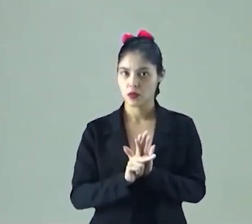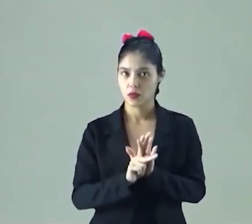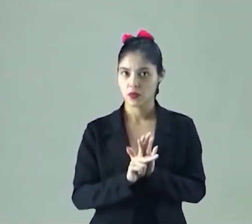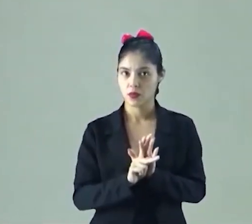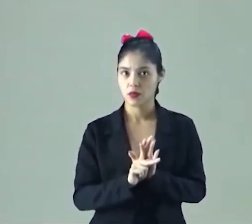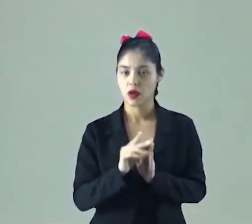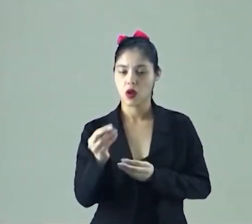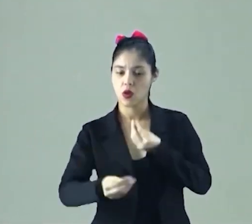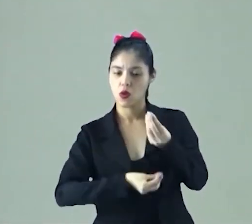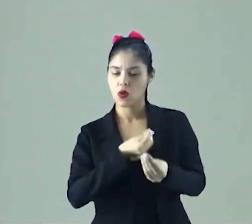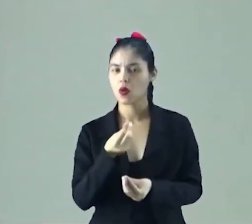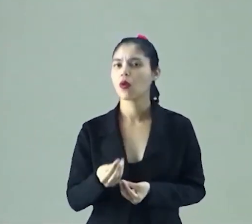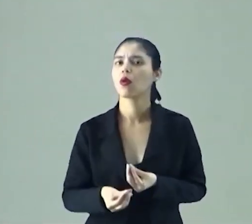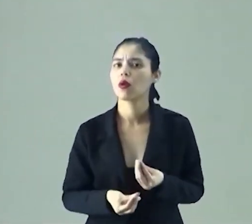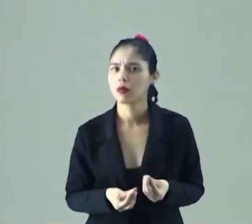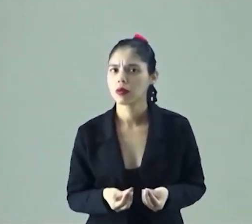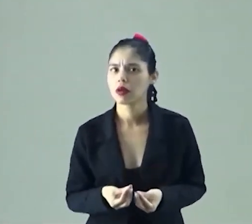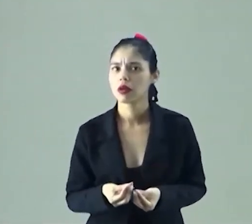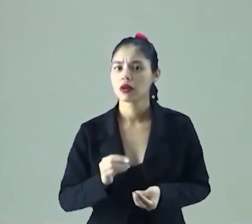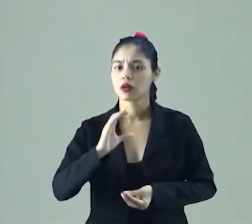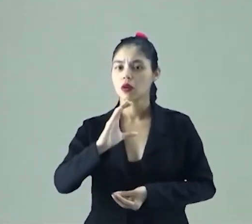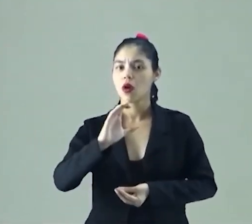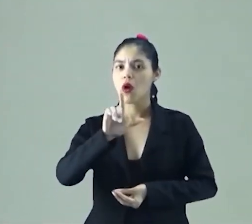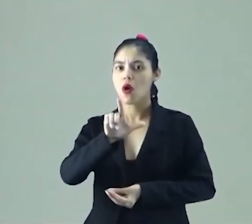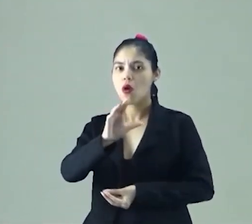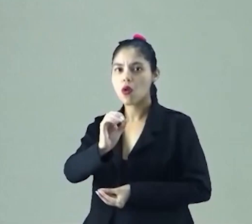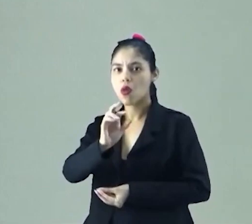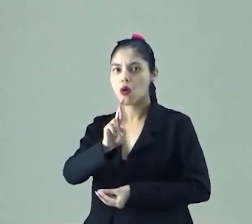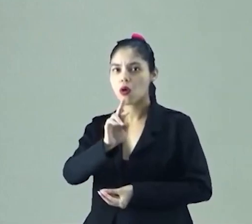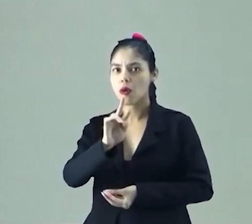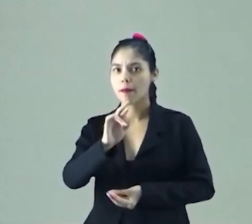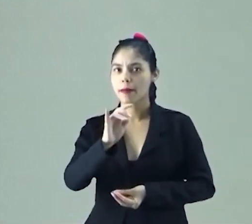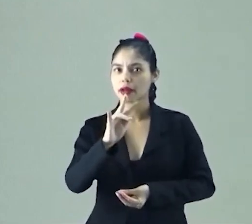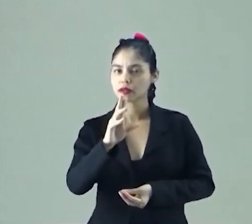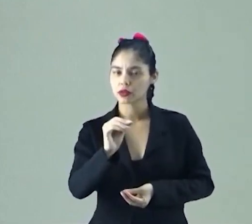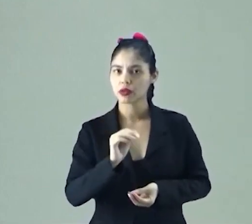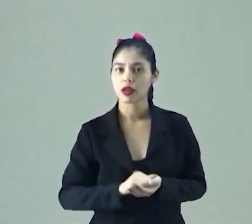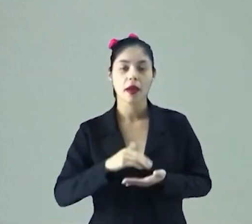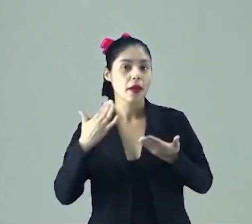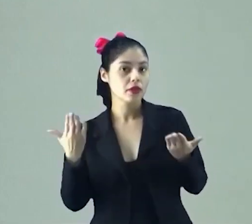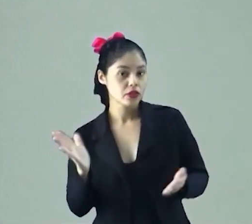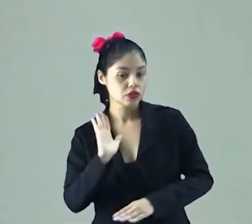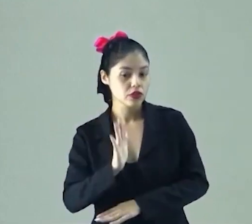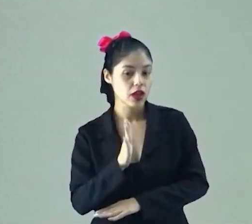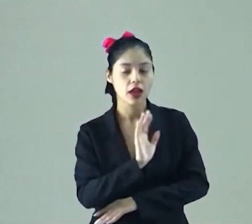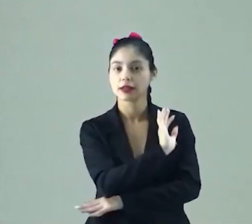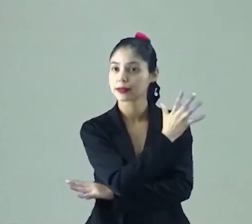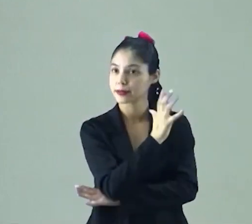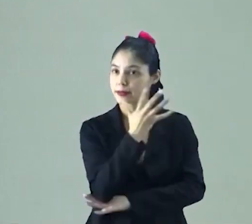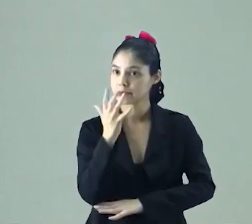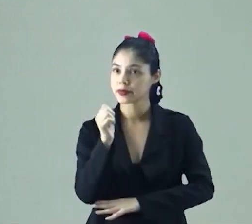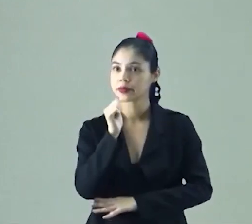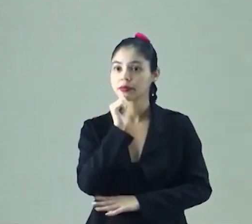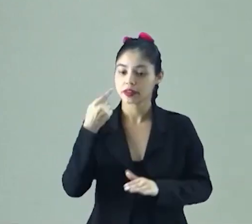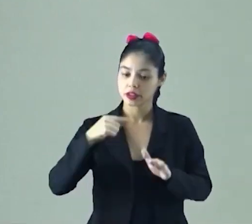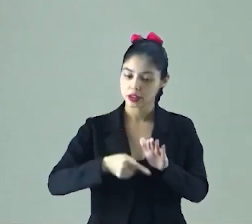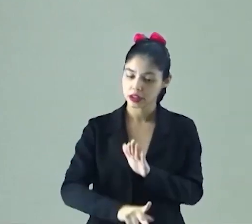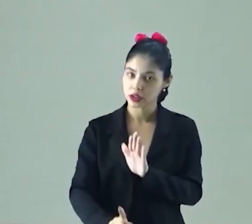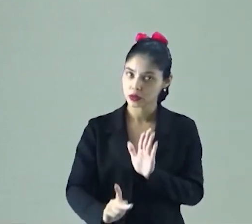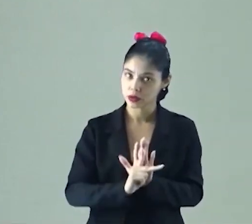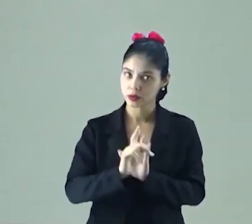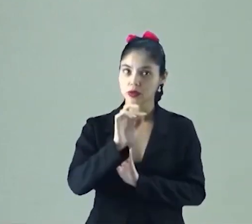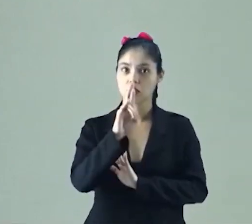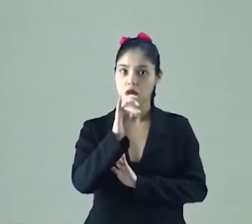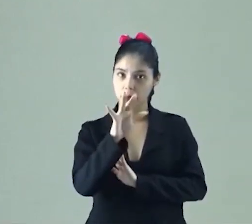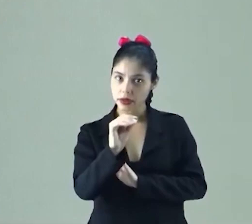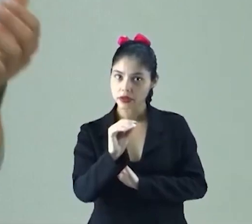específica. Como é o nome dessa organela? O cloroplastos. Então, nas plantas, a gente já tem a clorofila dentro de